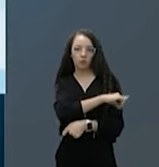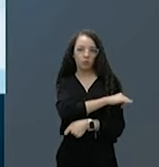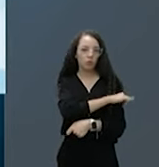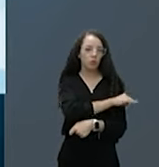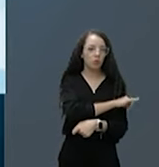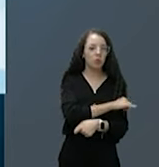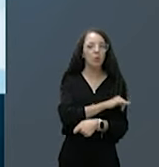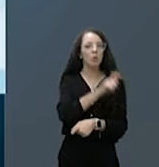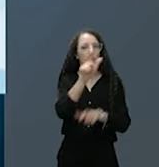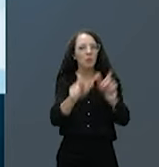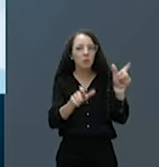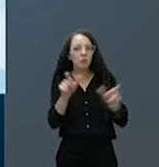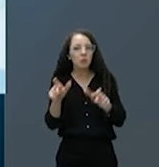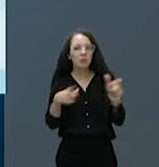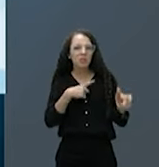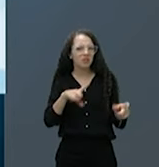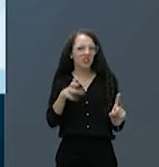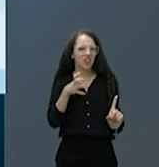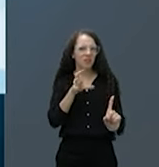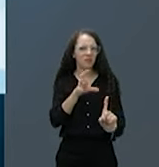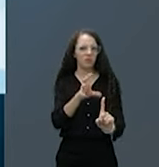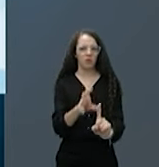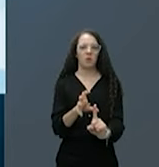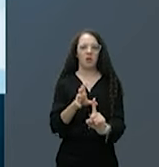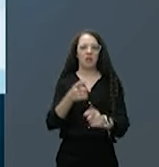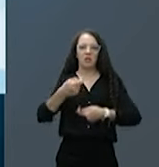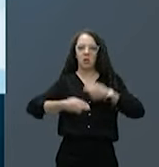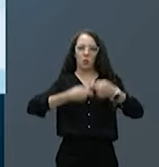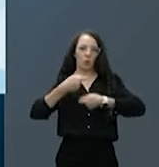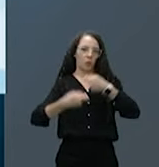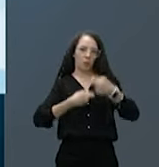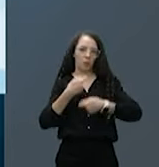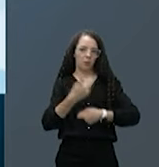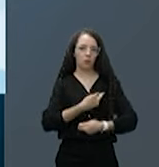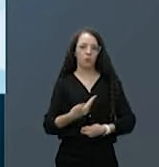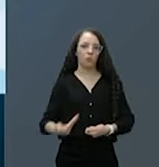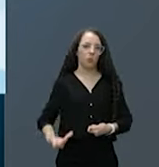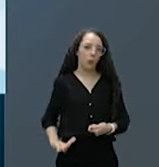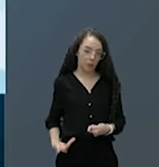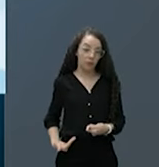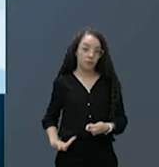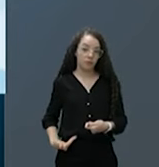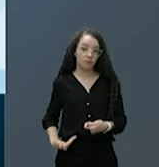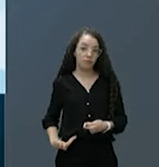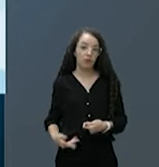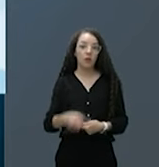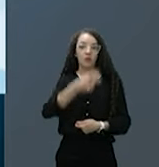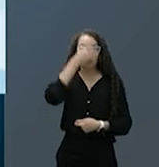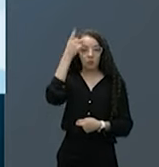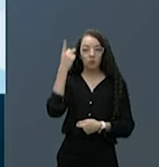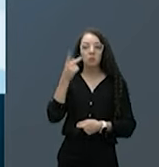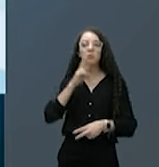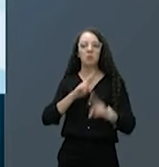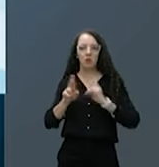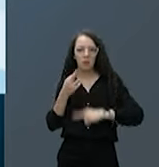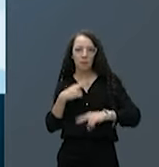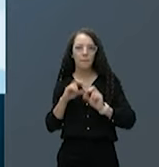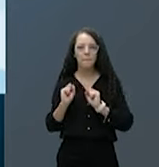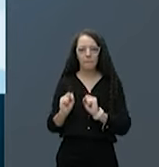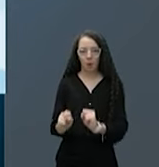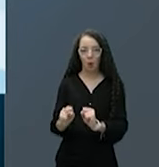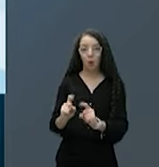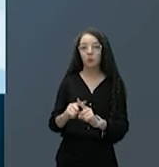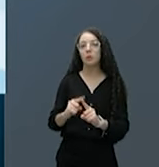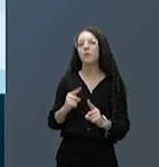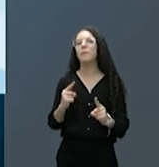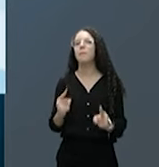nos quadros econômicos da gestão pública. As eventuais críticas à postura de uma pessoa, elas podem ser feitas sim, mas não